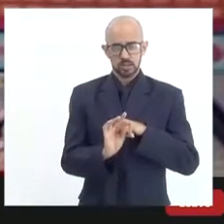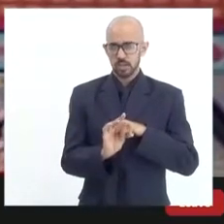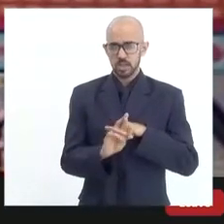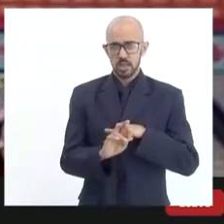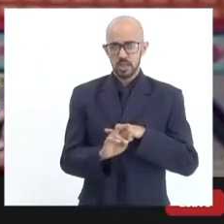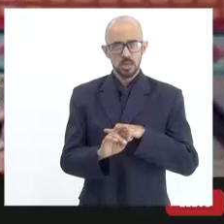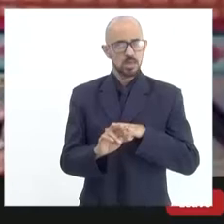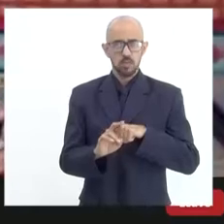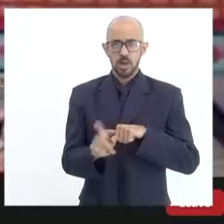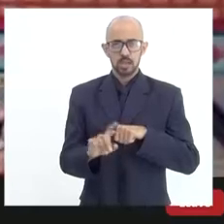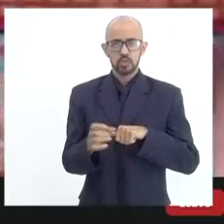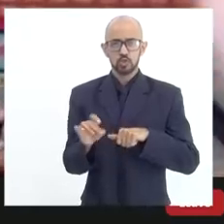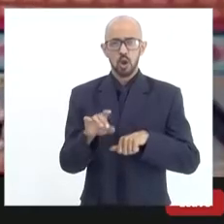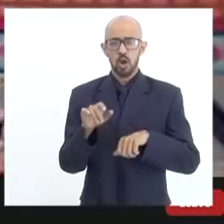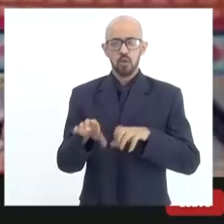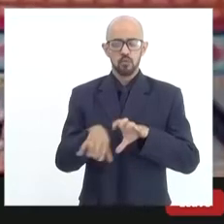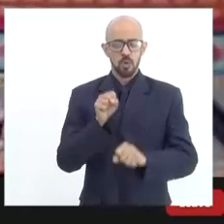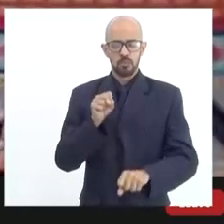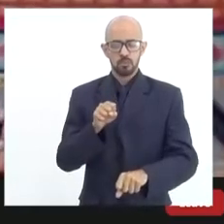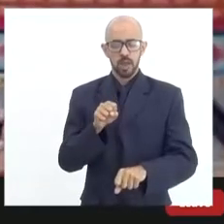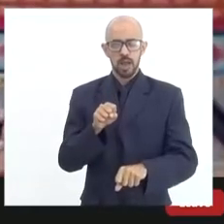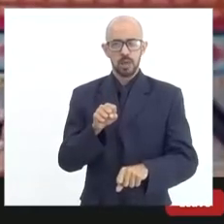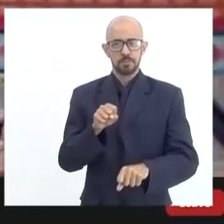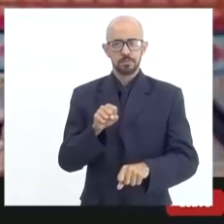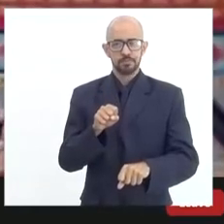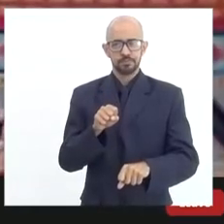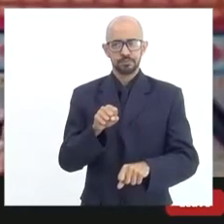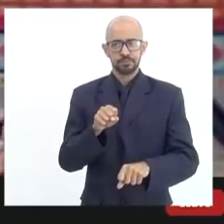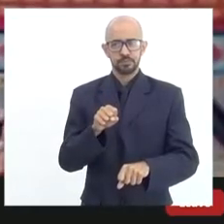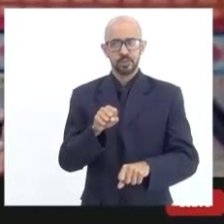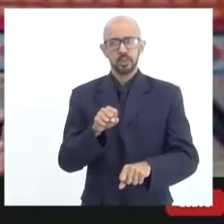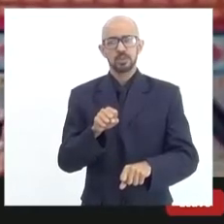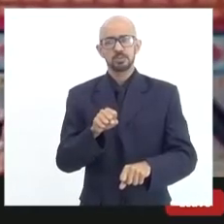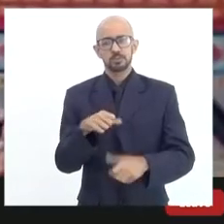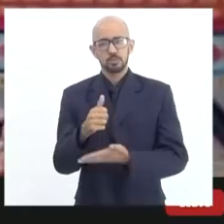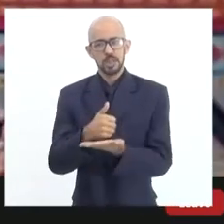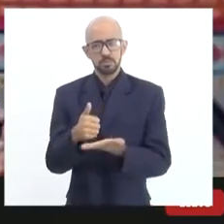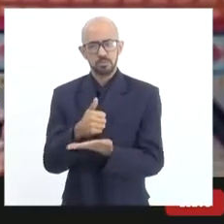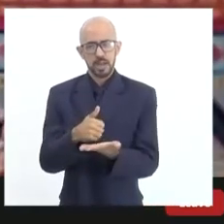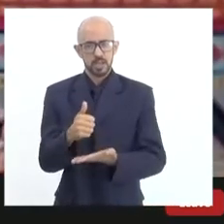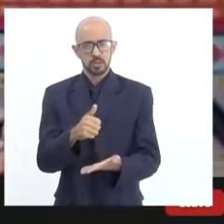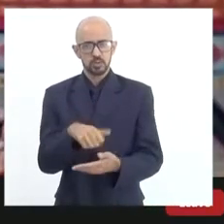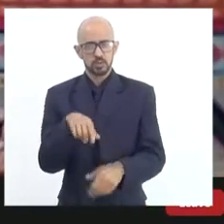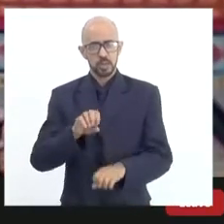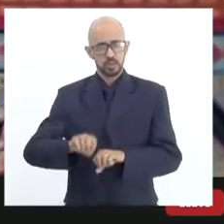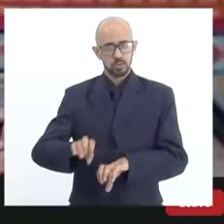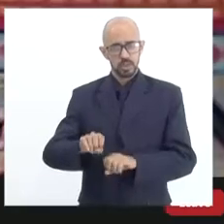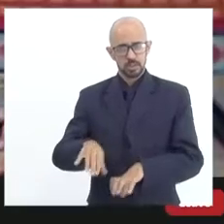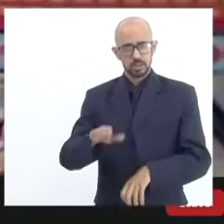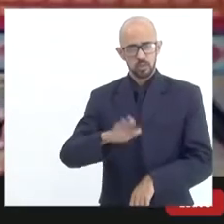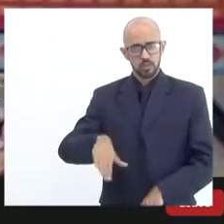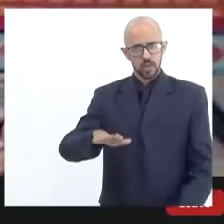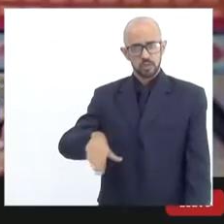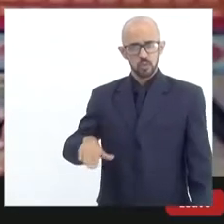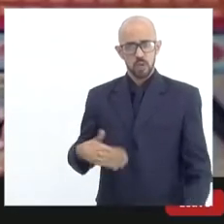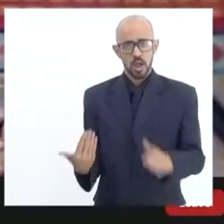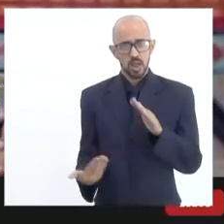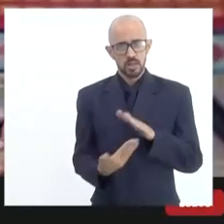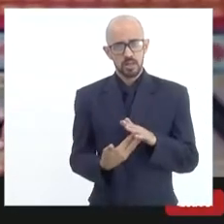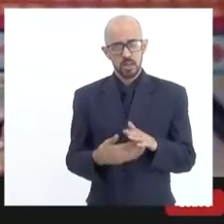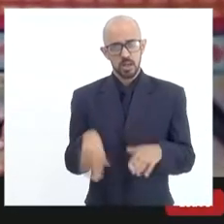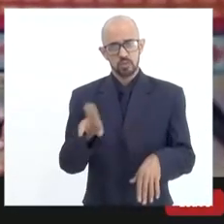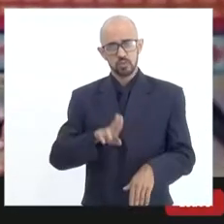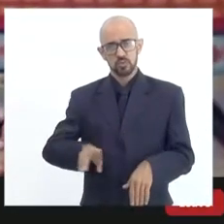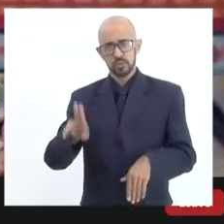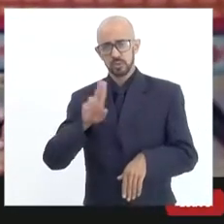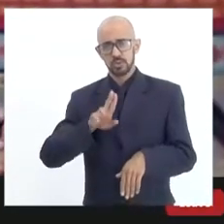que o ambiente da educação, desde o mais básico, que é a educação infantil, até as